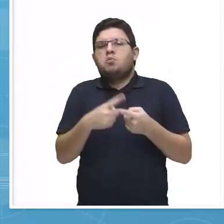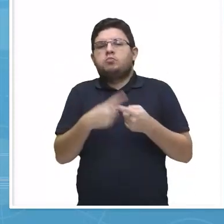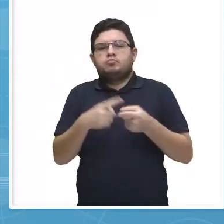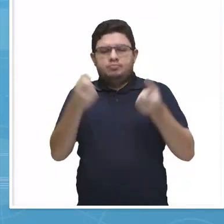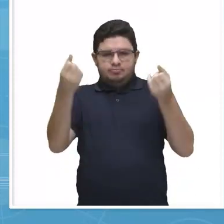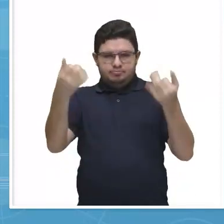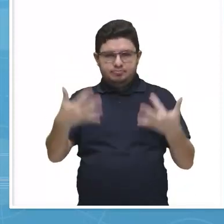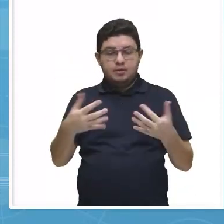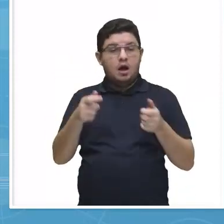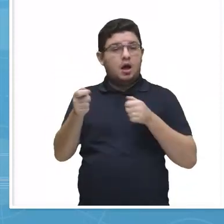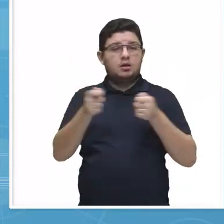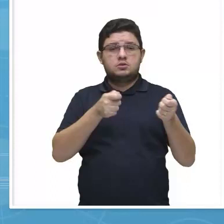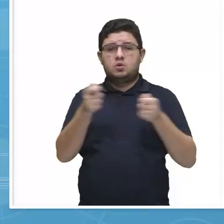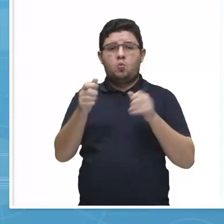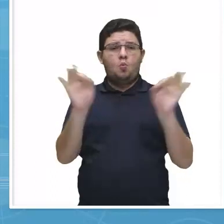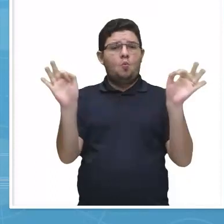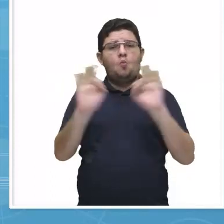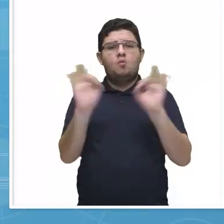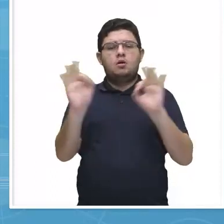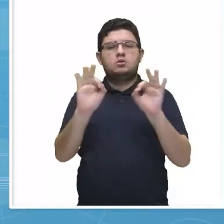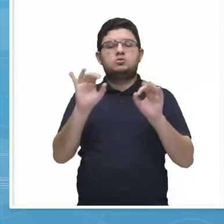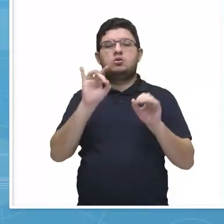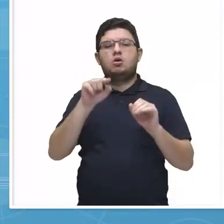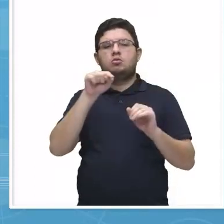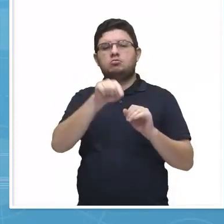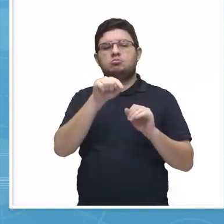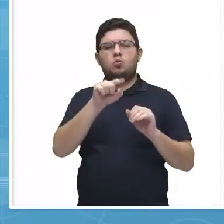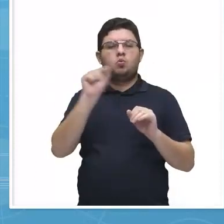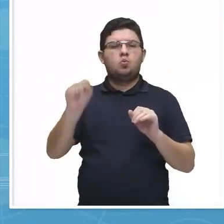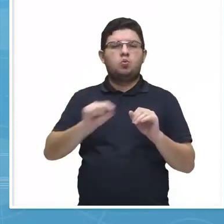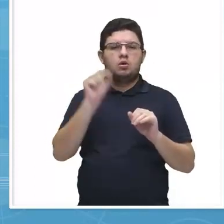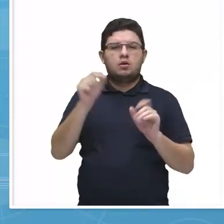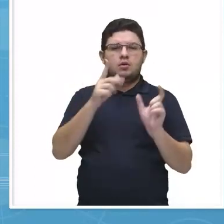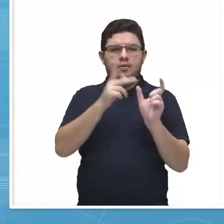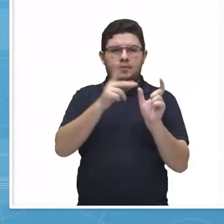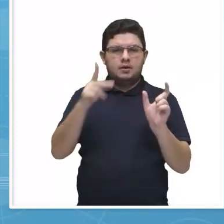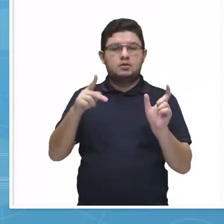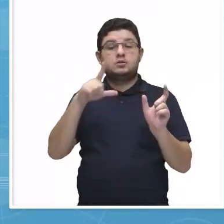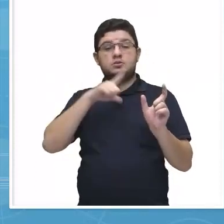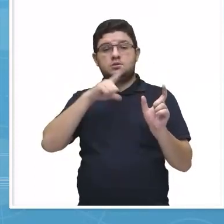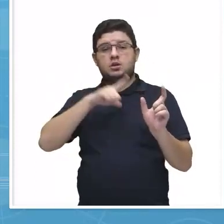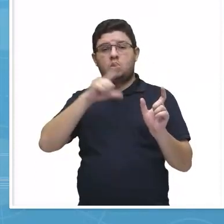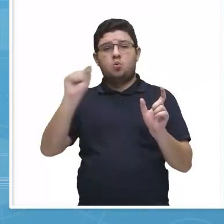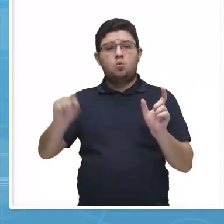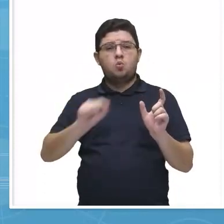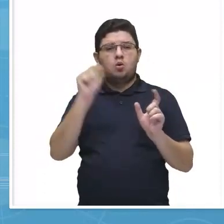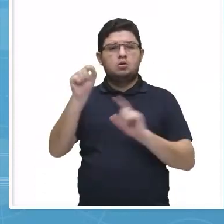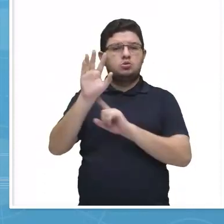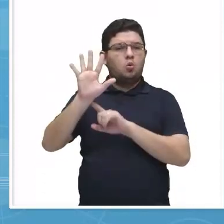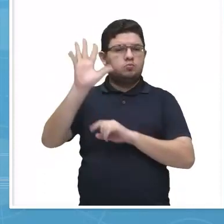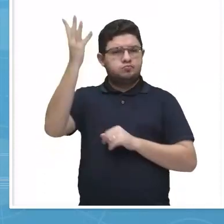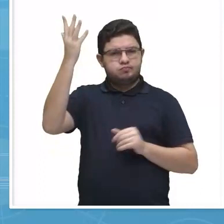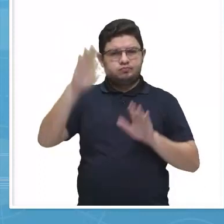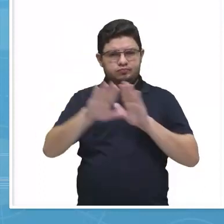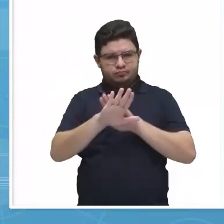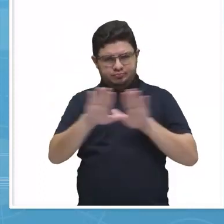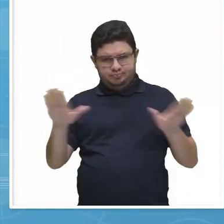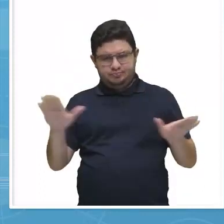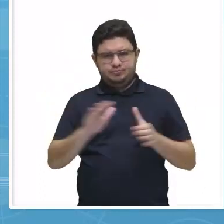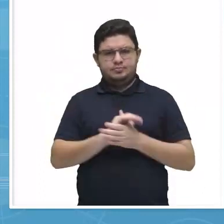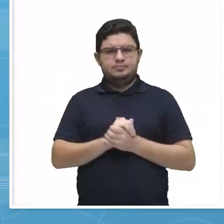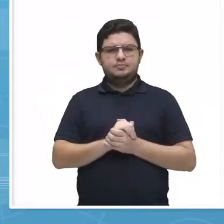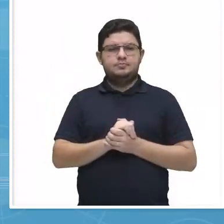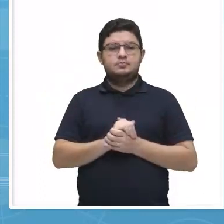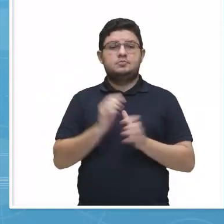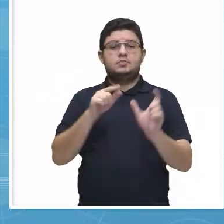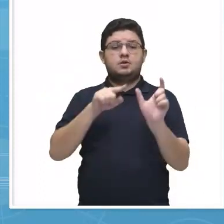há ação. Há o quê? Há uma circunstância. Então, o sujeito é apenas o quê? O ser